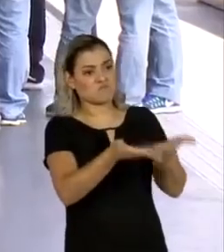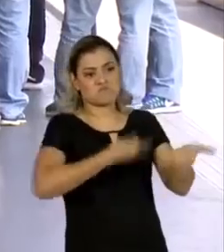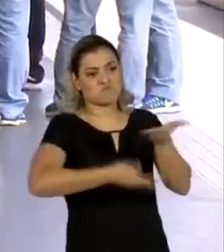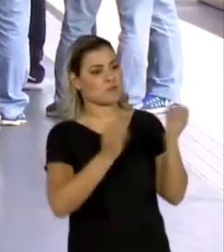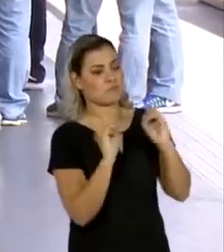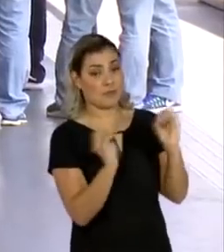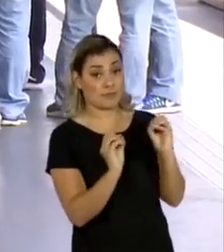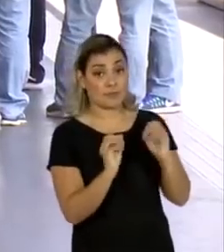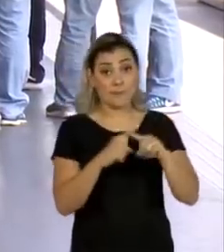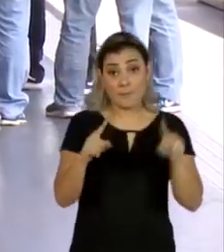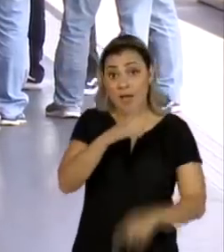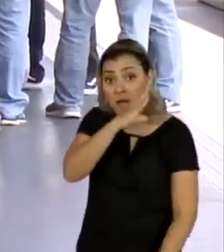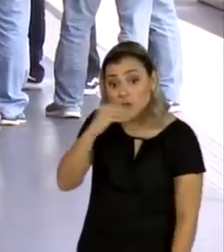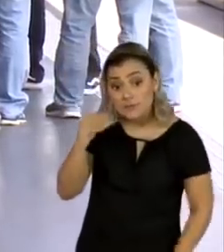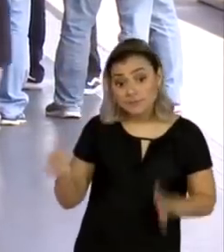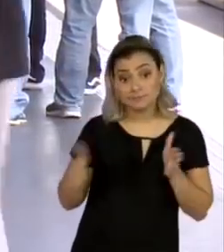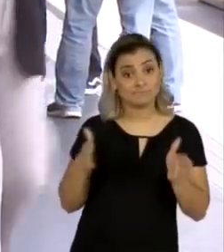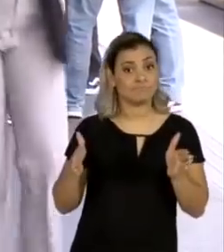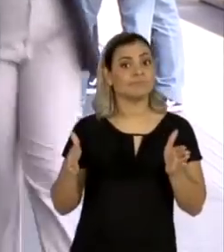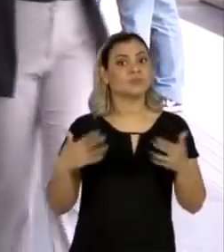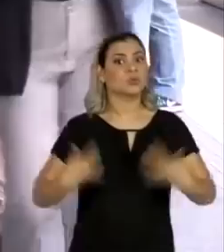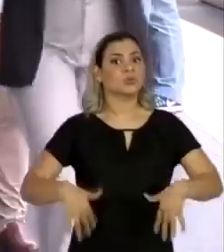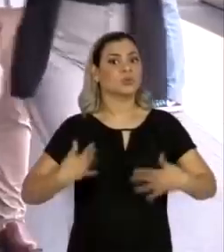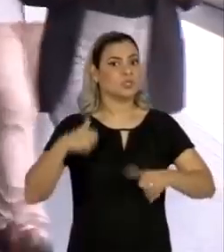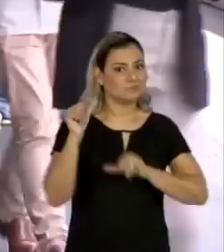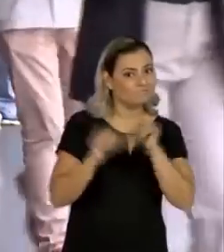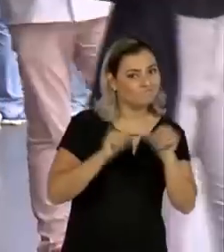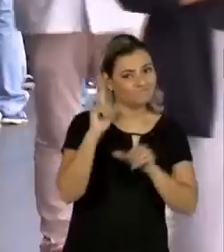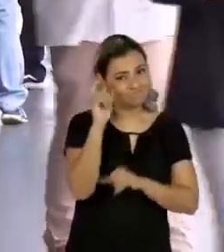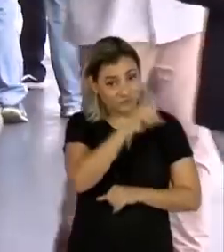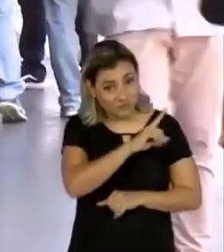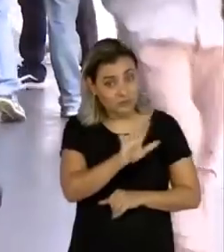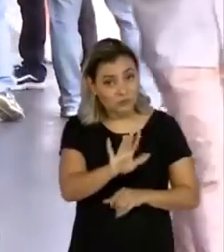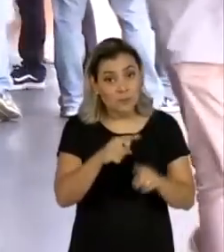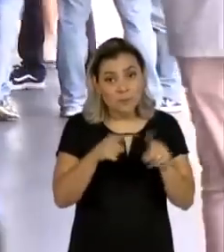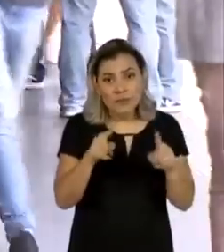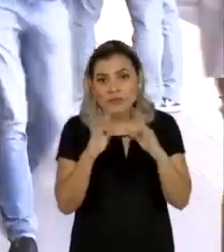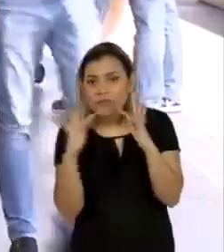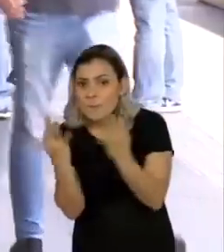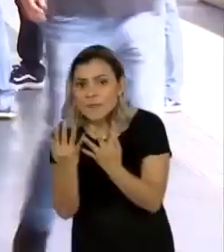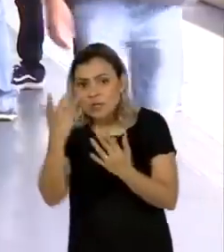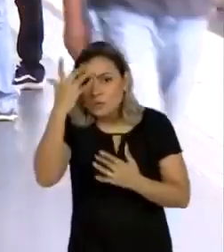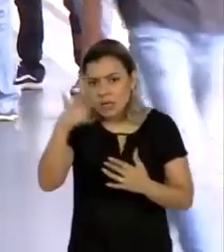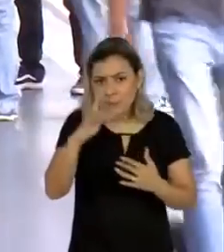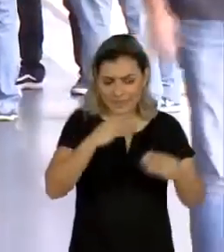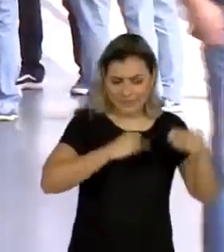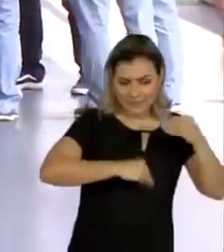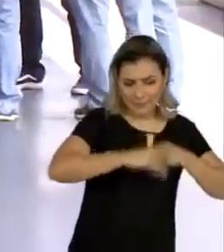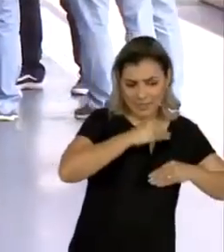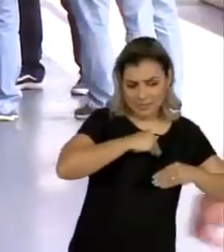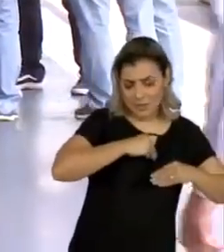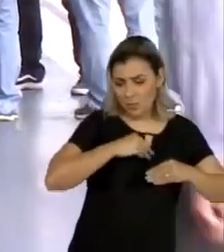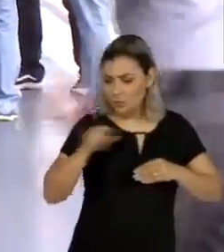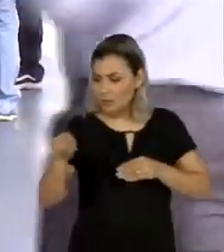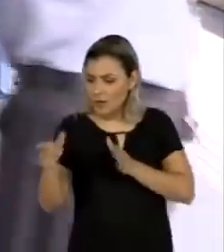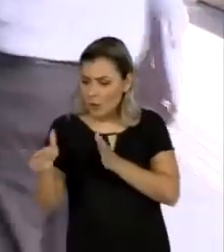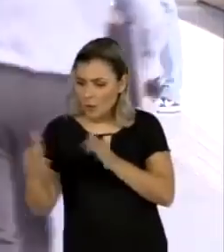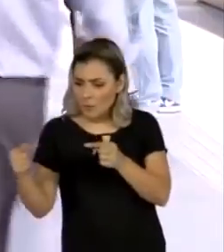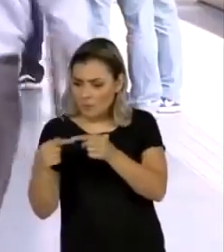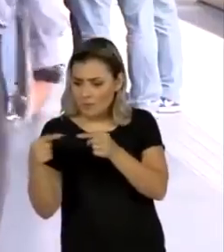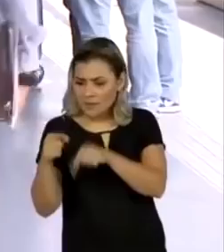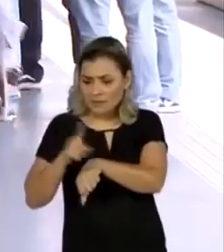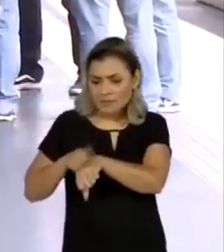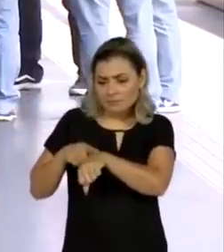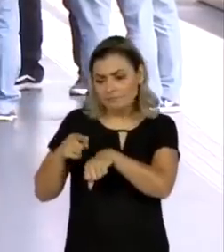a adolescência já é um período cheio de mudanças, muitas famílias não sabem distinguir o que é da idade com o que pode ser